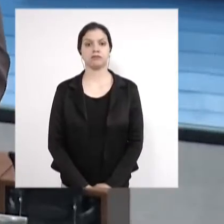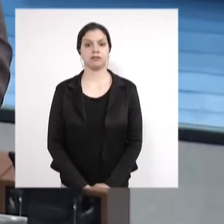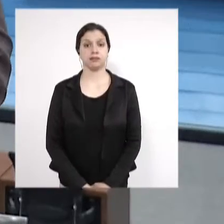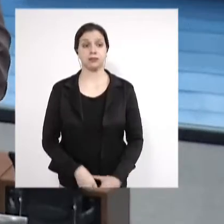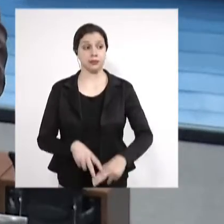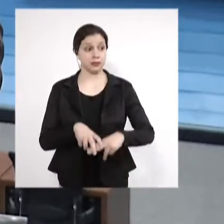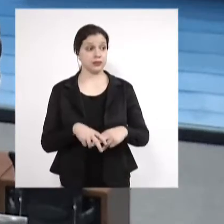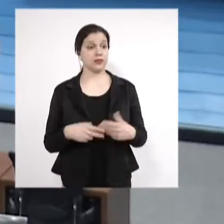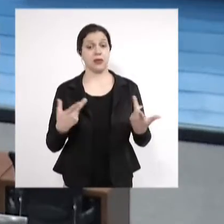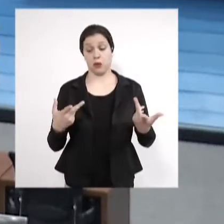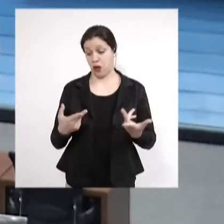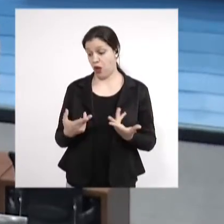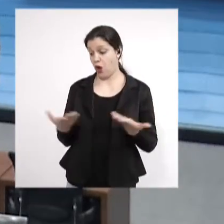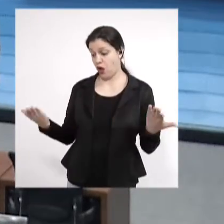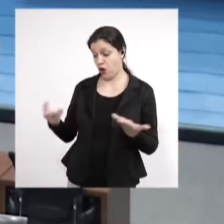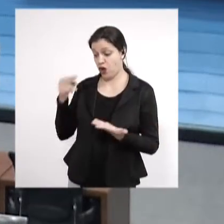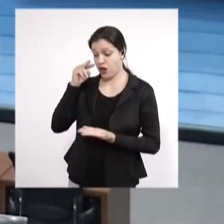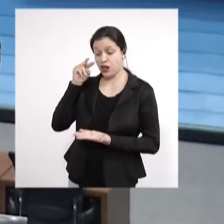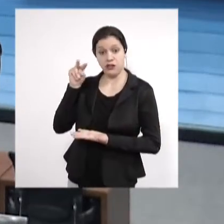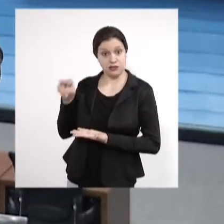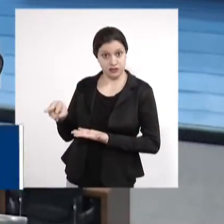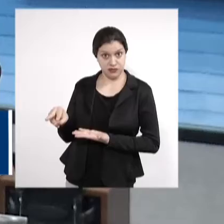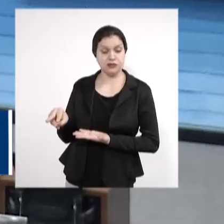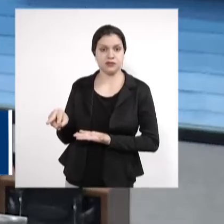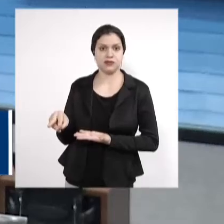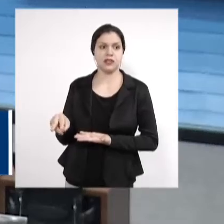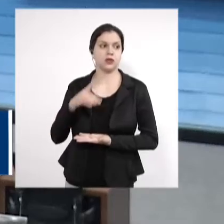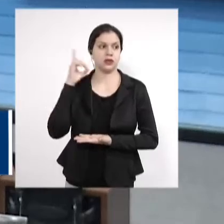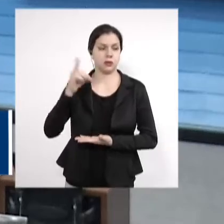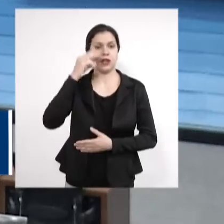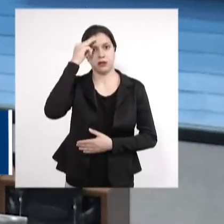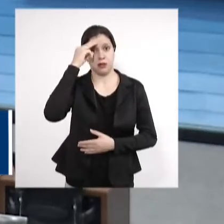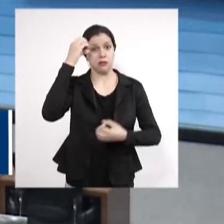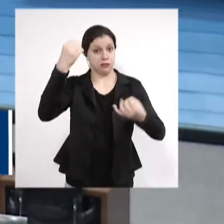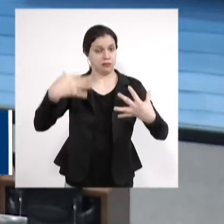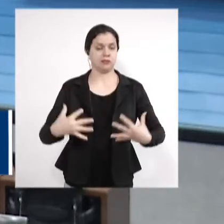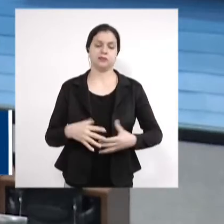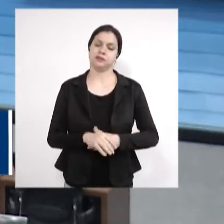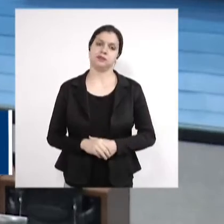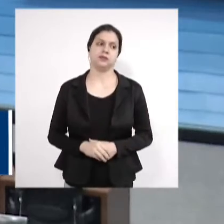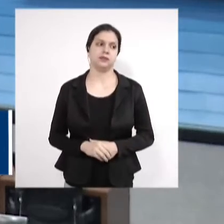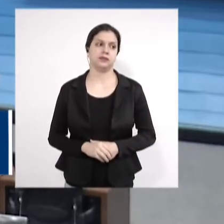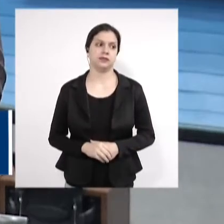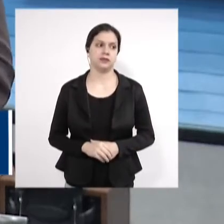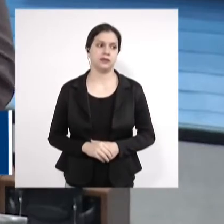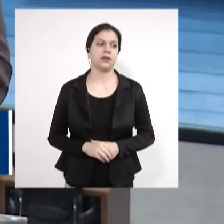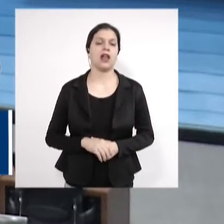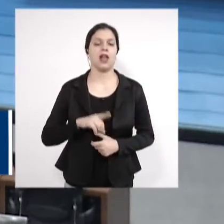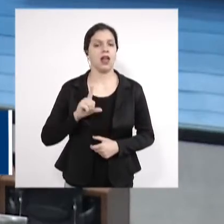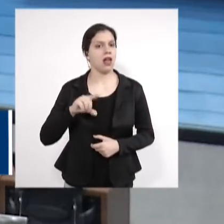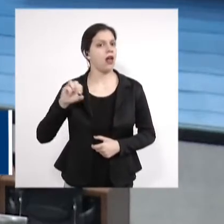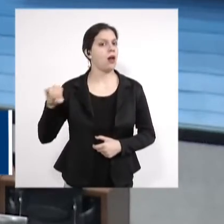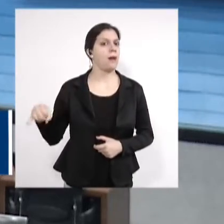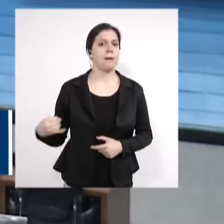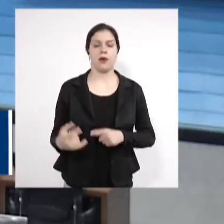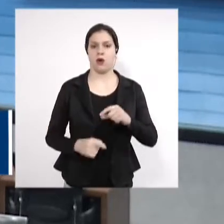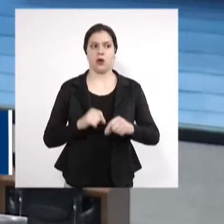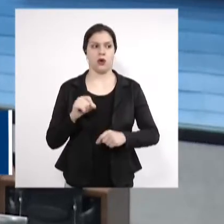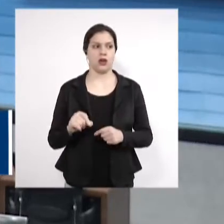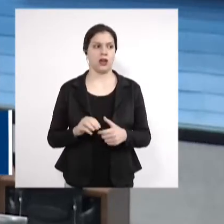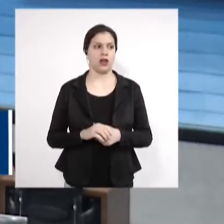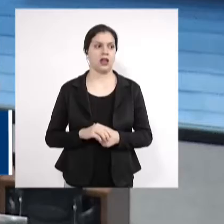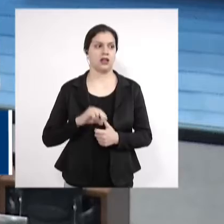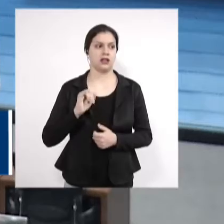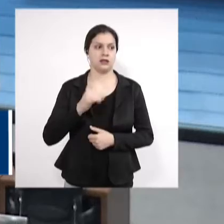Então, Thiago, como acabamos de ver o deputado Barbosinha, líder do governo, falando, é uma oportunidade para o